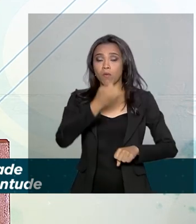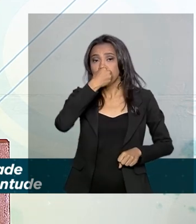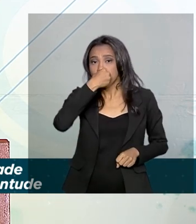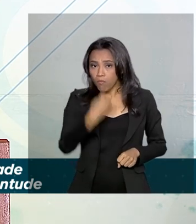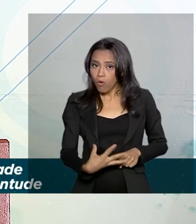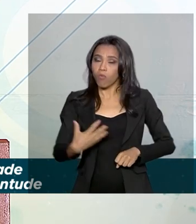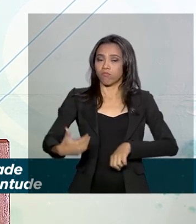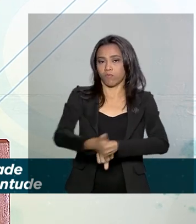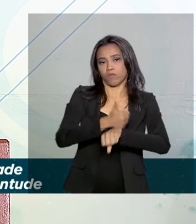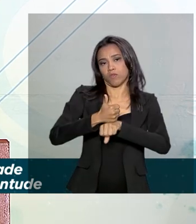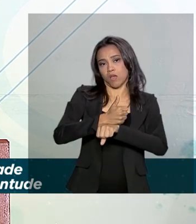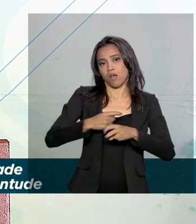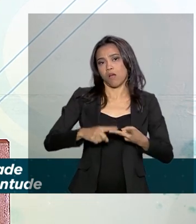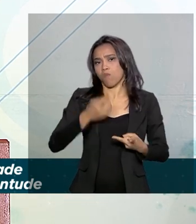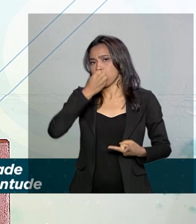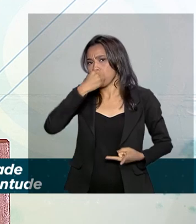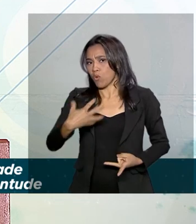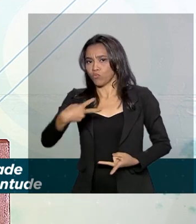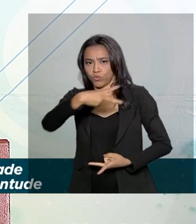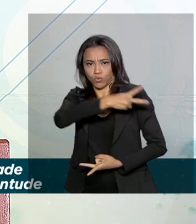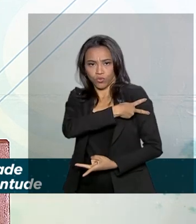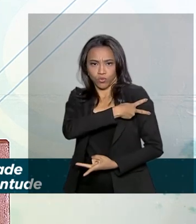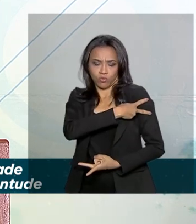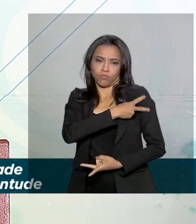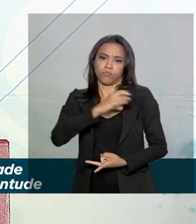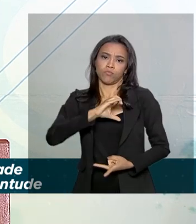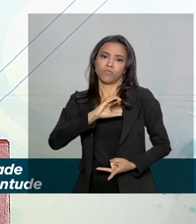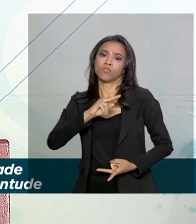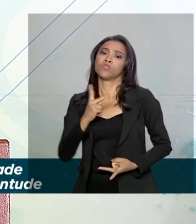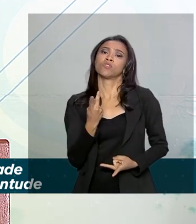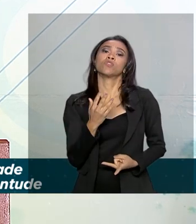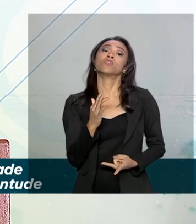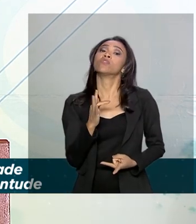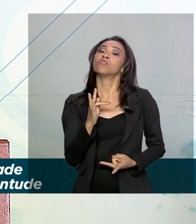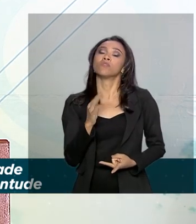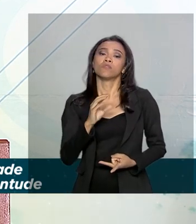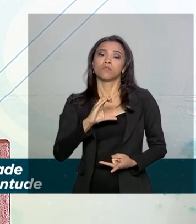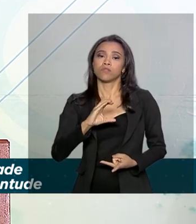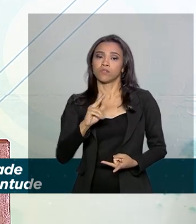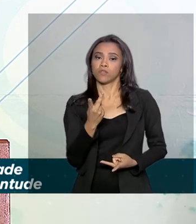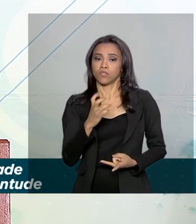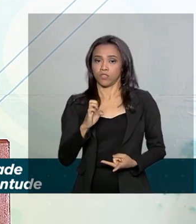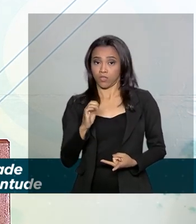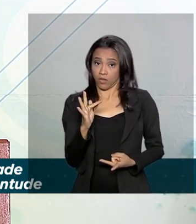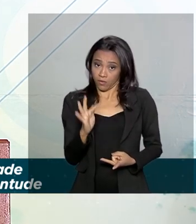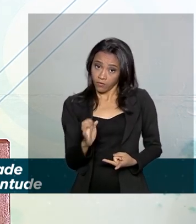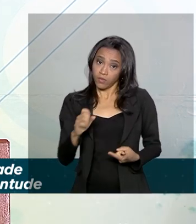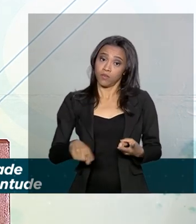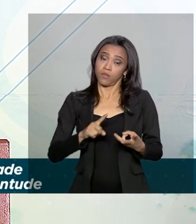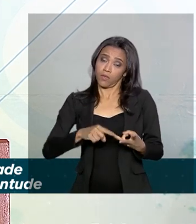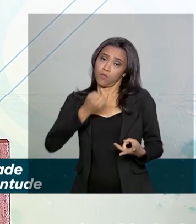um bom patrão, um bom empregado ou um bom liberal.